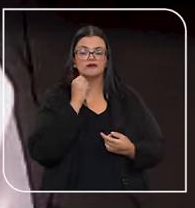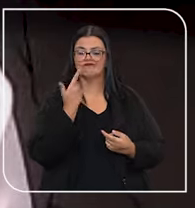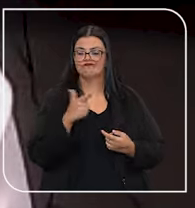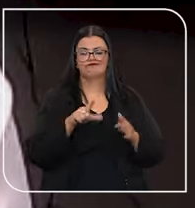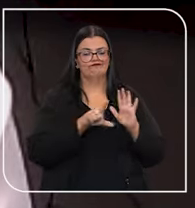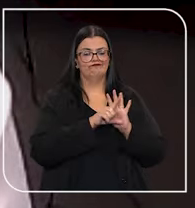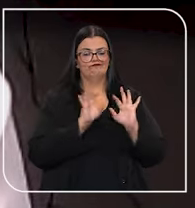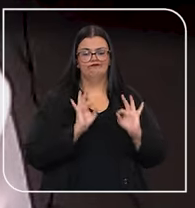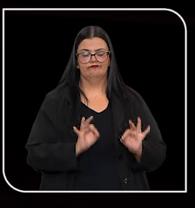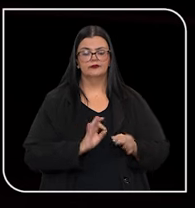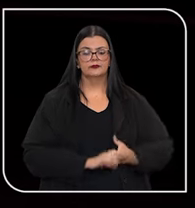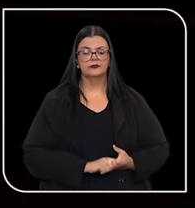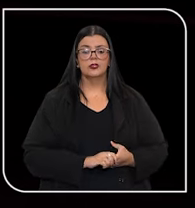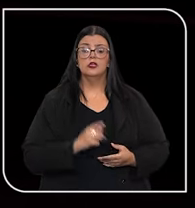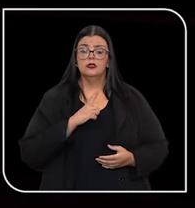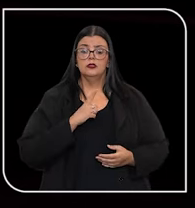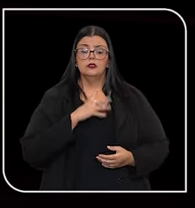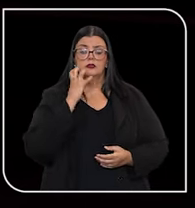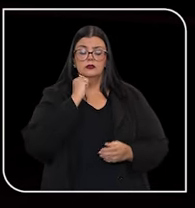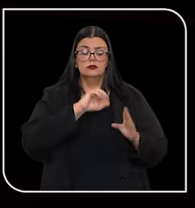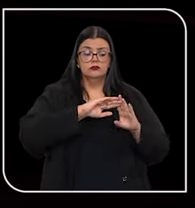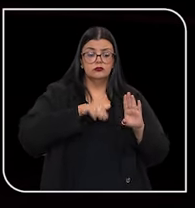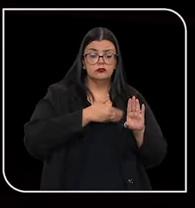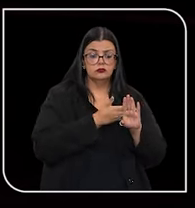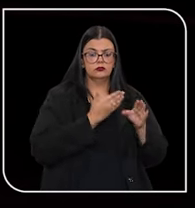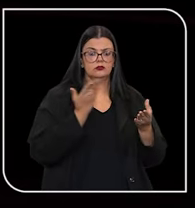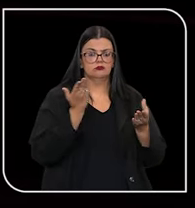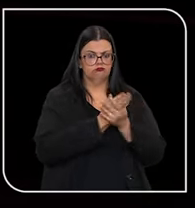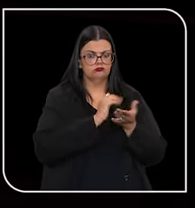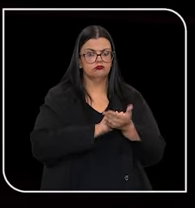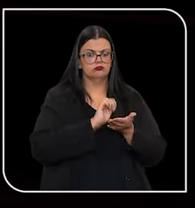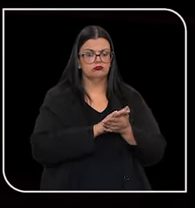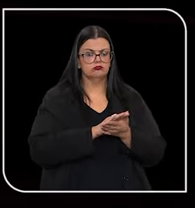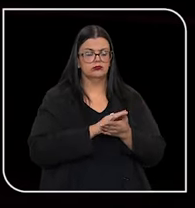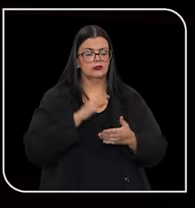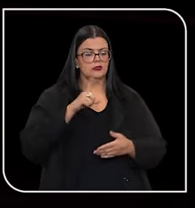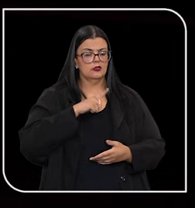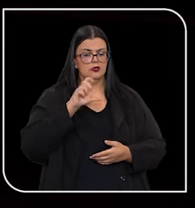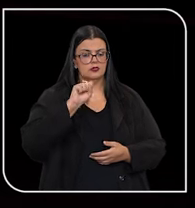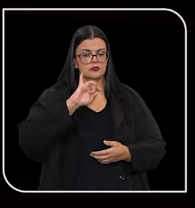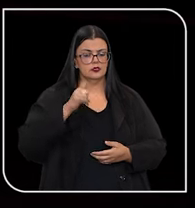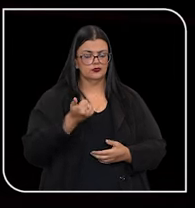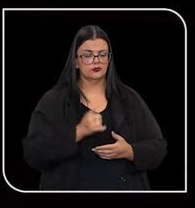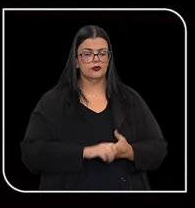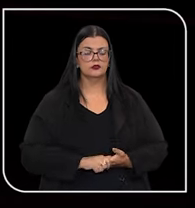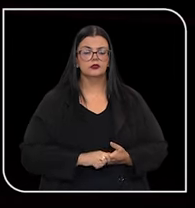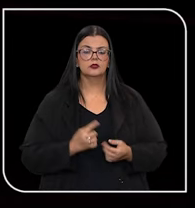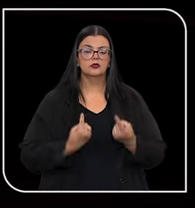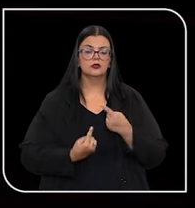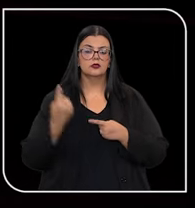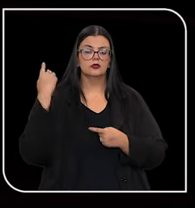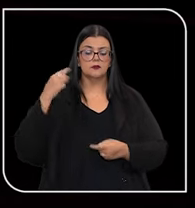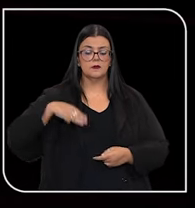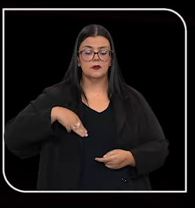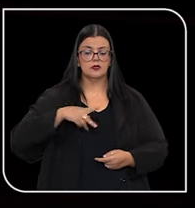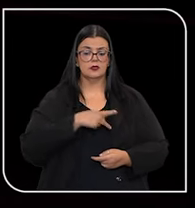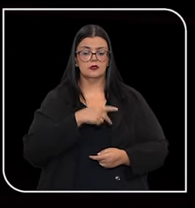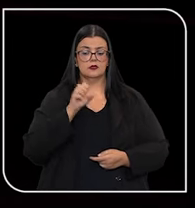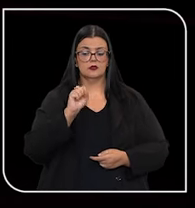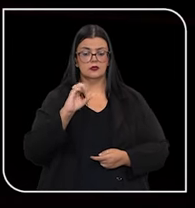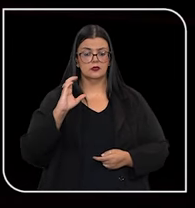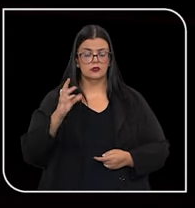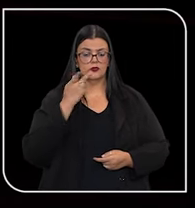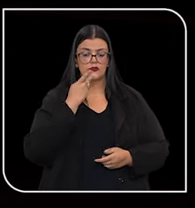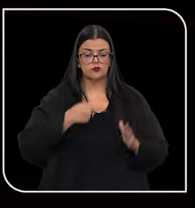nessa adoção ilegal um caso de adoção à brasileira originou um processo que chegou aqui ao STJ na origem o